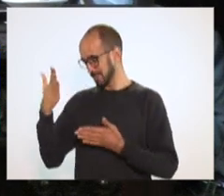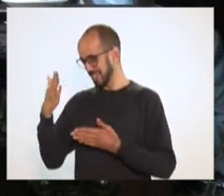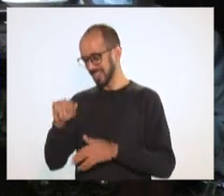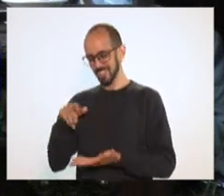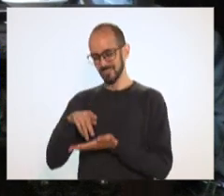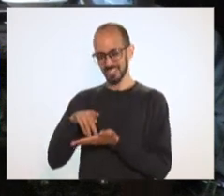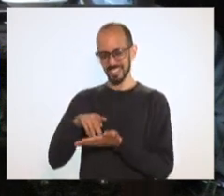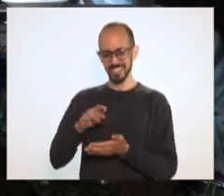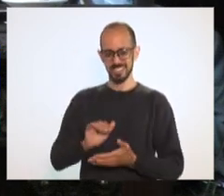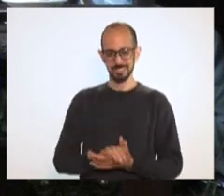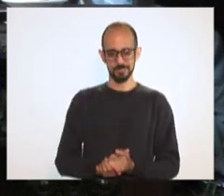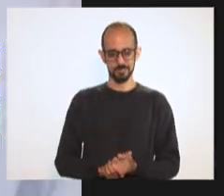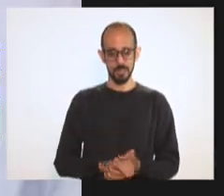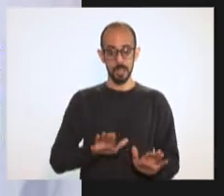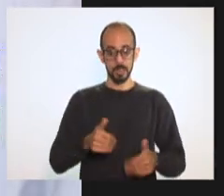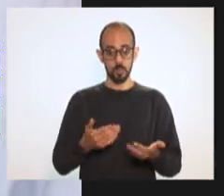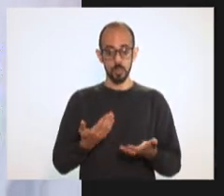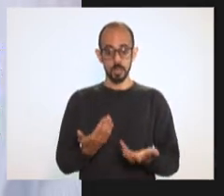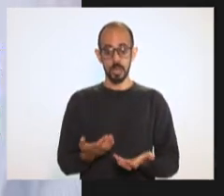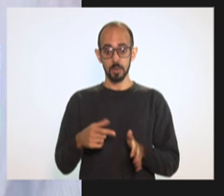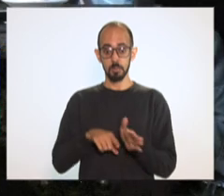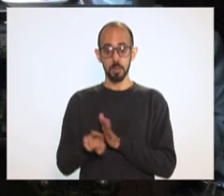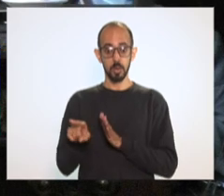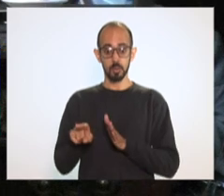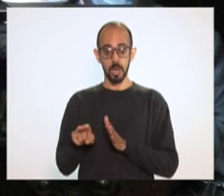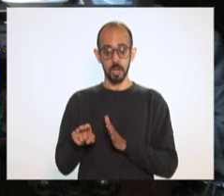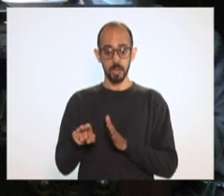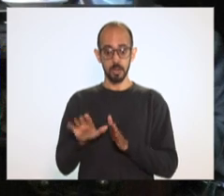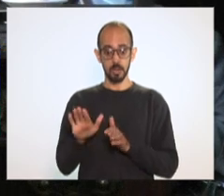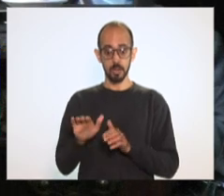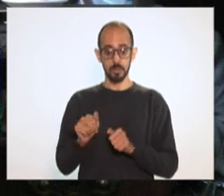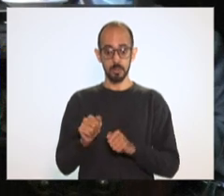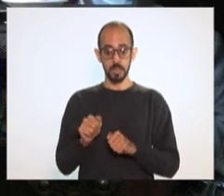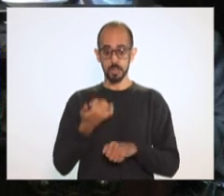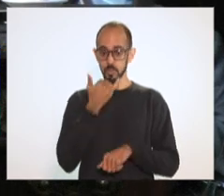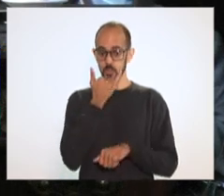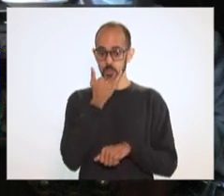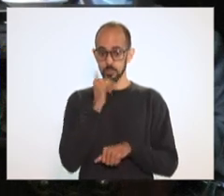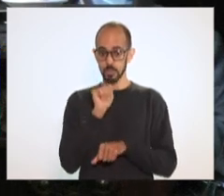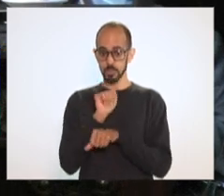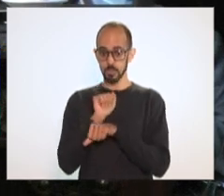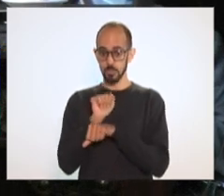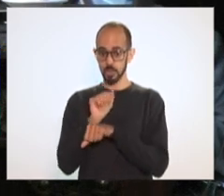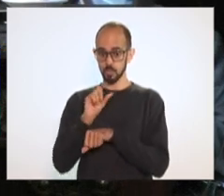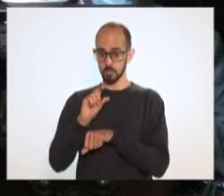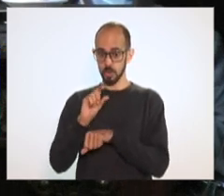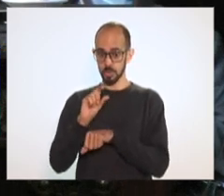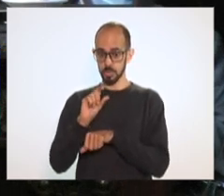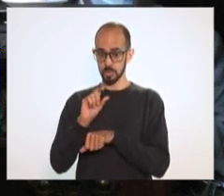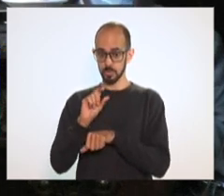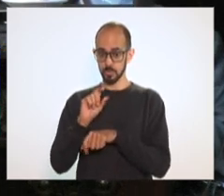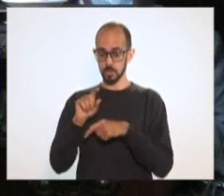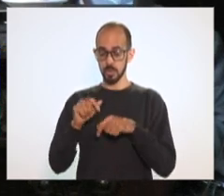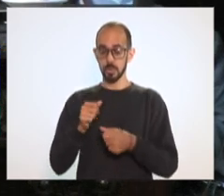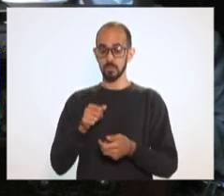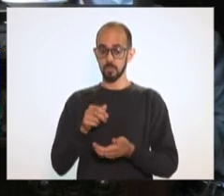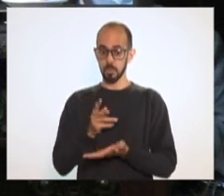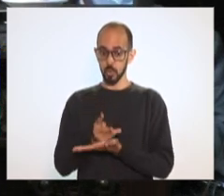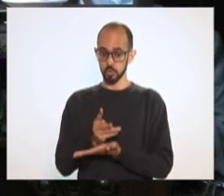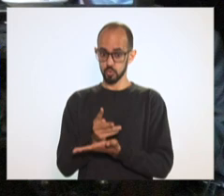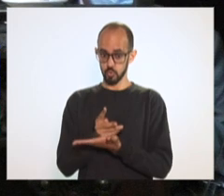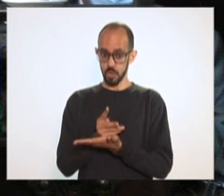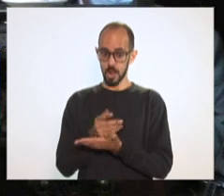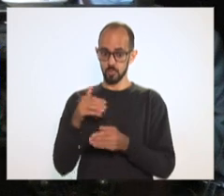Eu gostaria de fazer uma pergunta. Deixa eu colher o orçamento aqui do Malhapão e vamos seguir do Samuel.